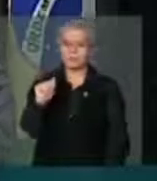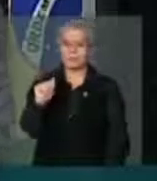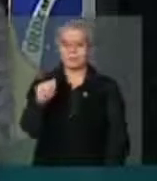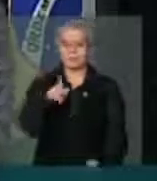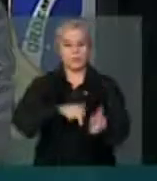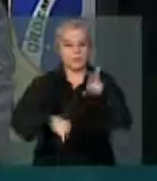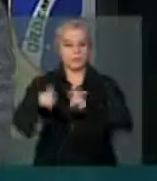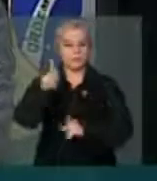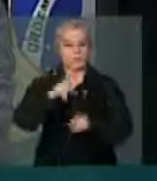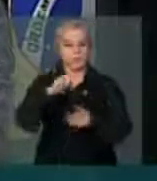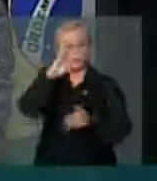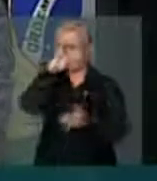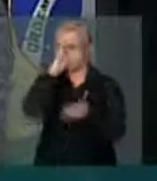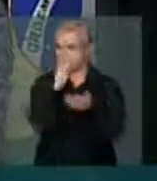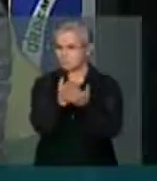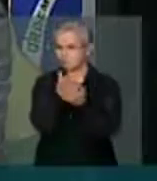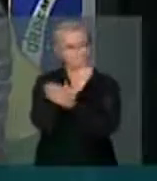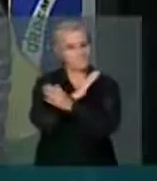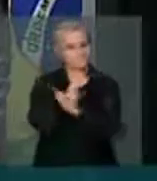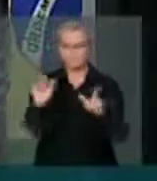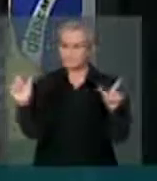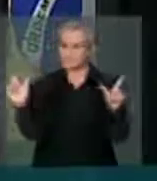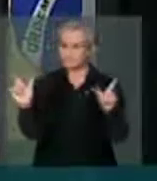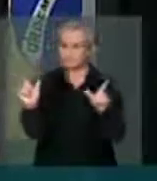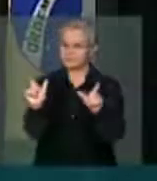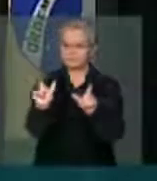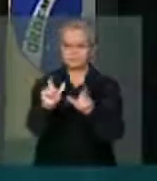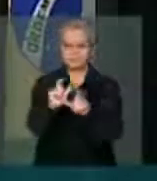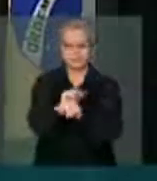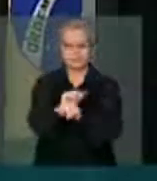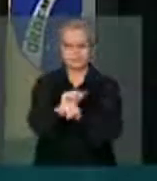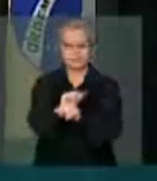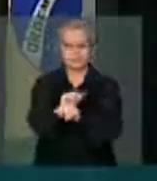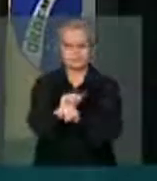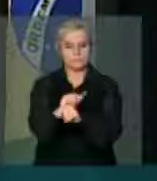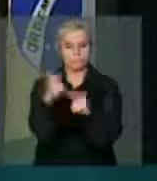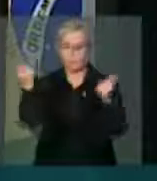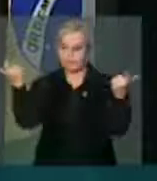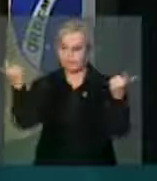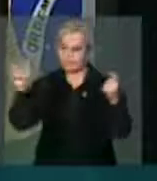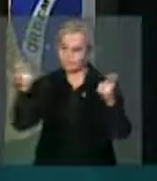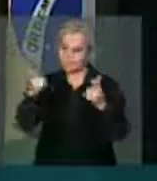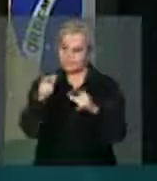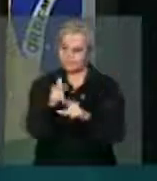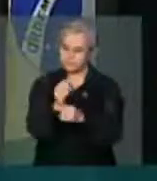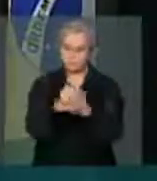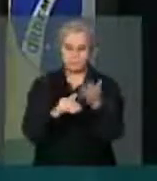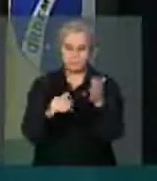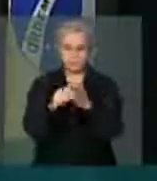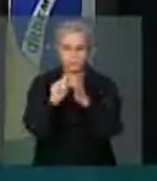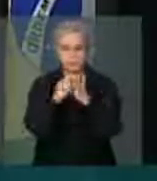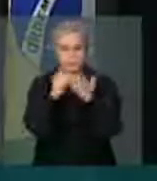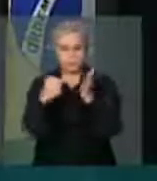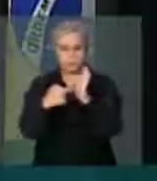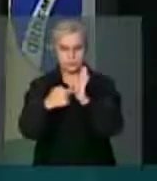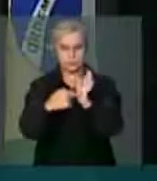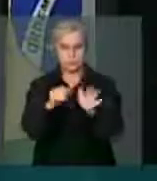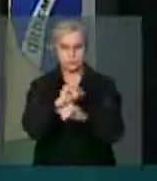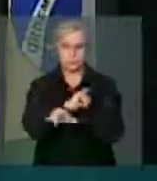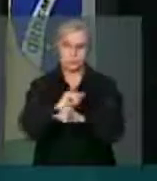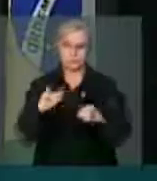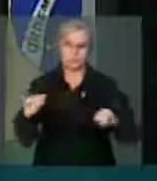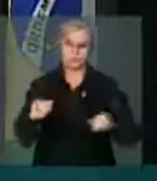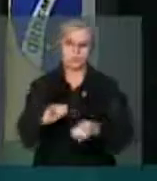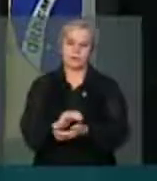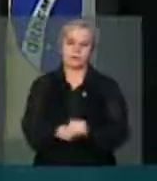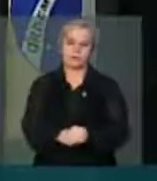população brasileira, apresentado em todos nos jornais de grande circulação com essa